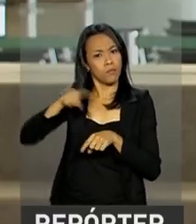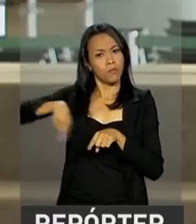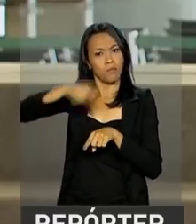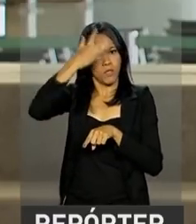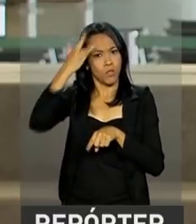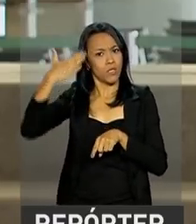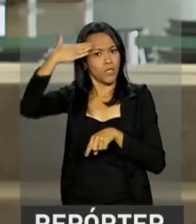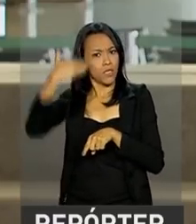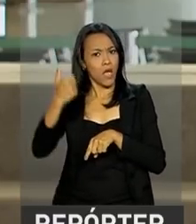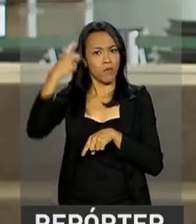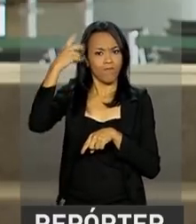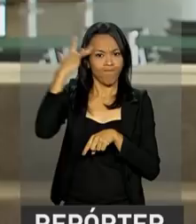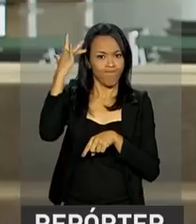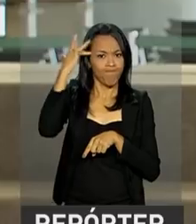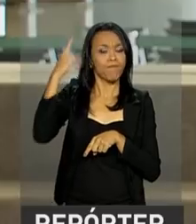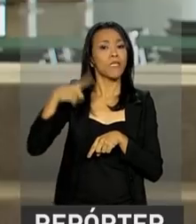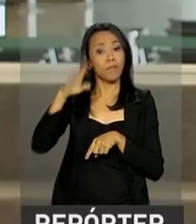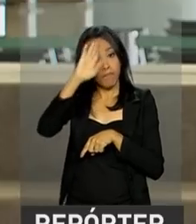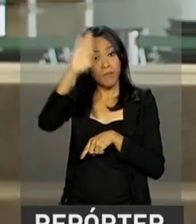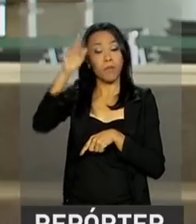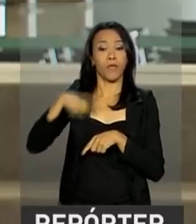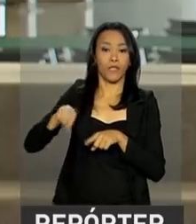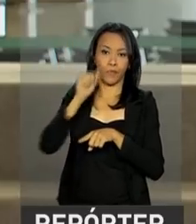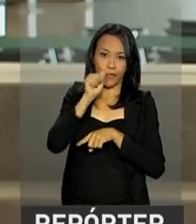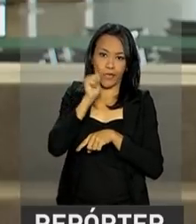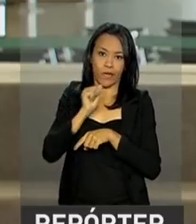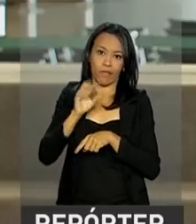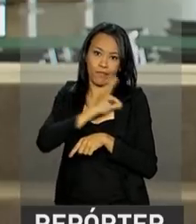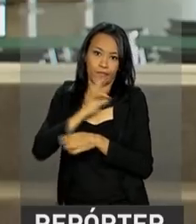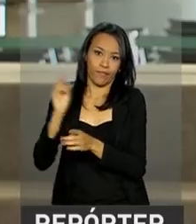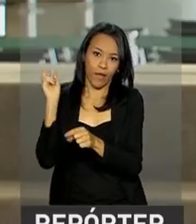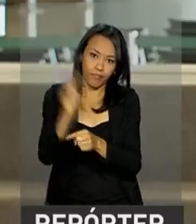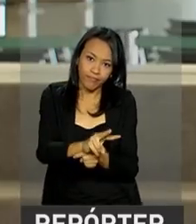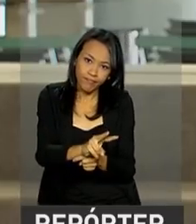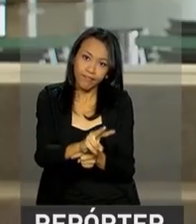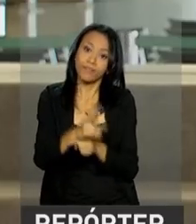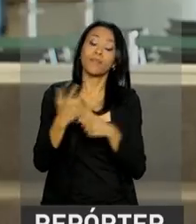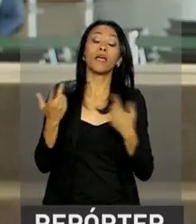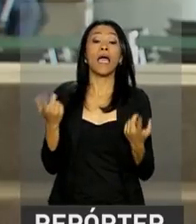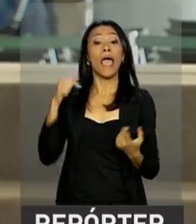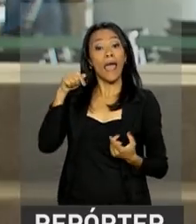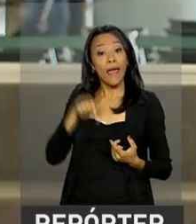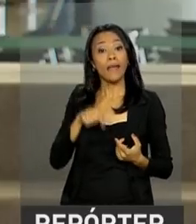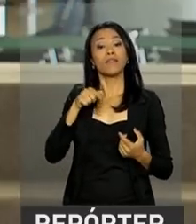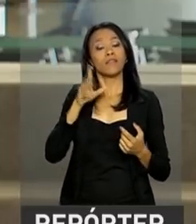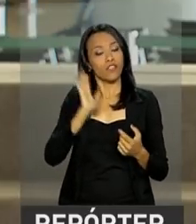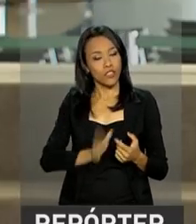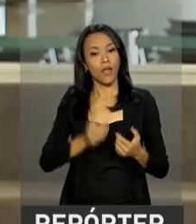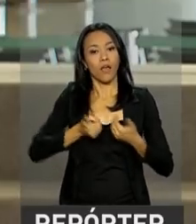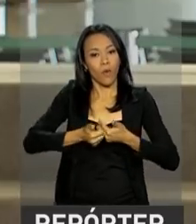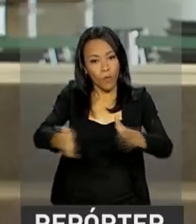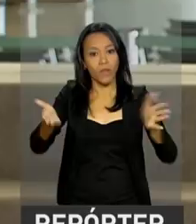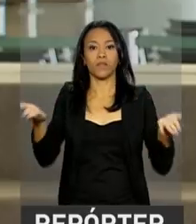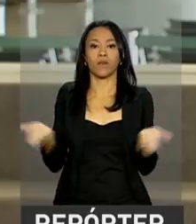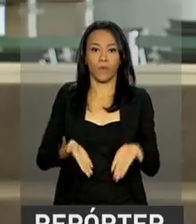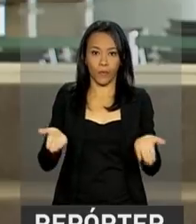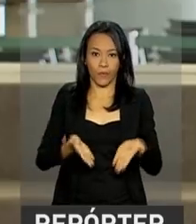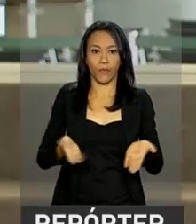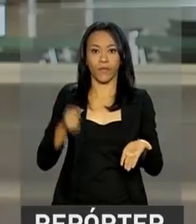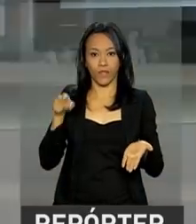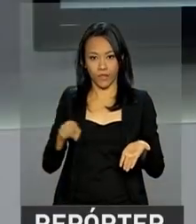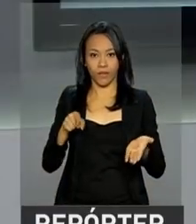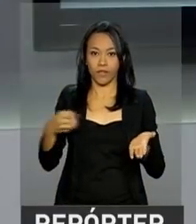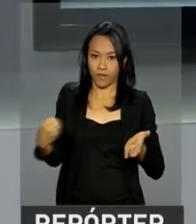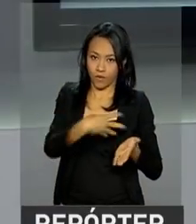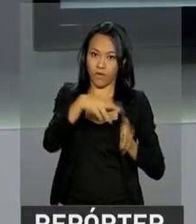preferencialmente do sexo feminino essa alteração na lei maria da penha já está valendo a partir de hoje taís